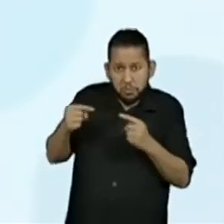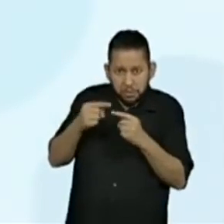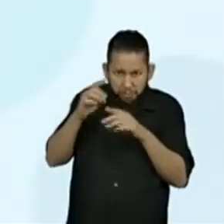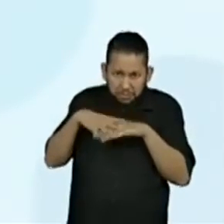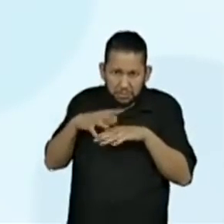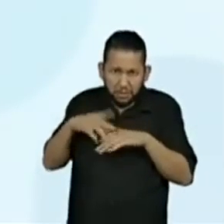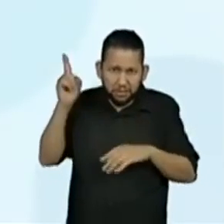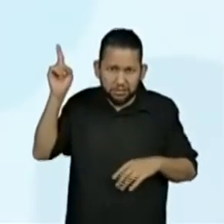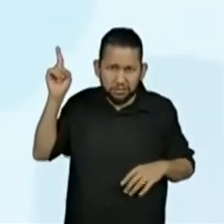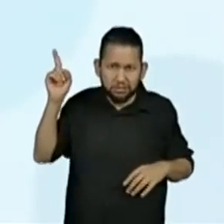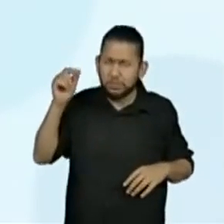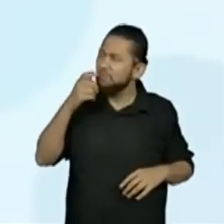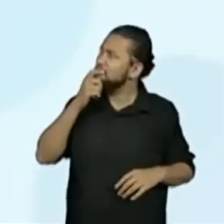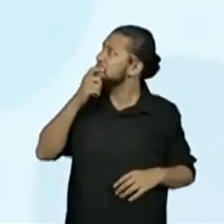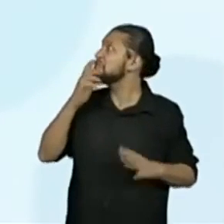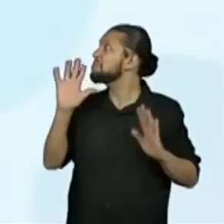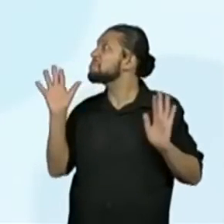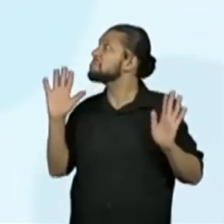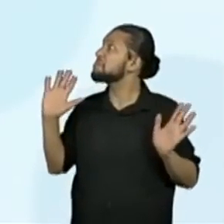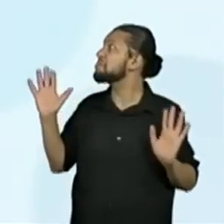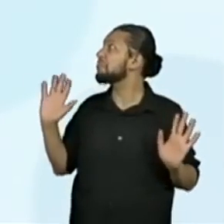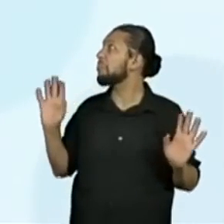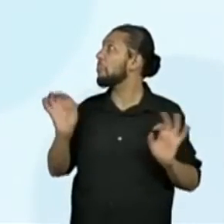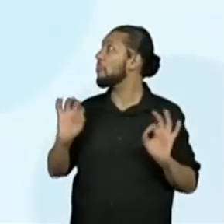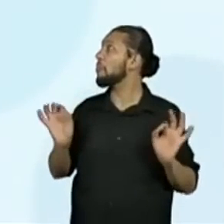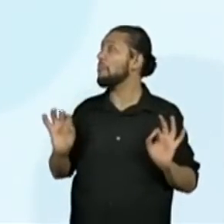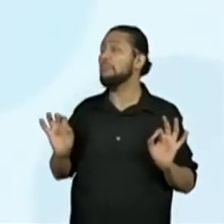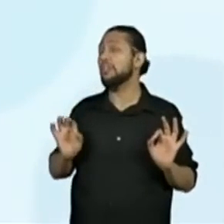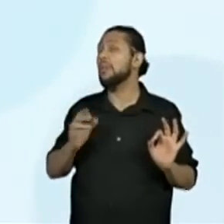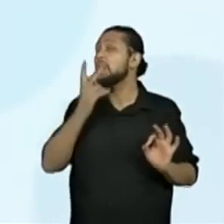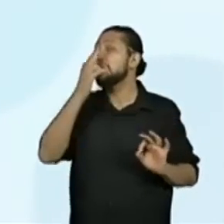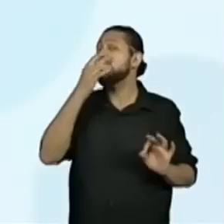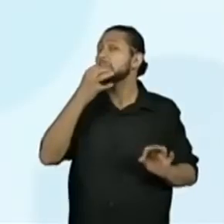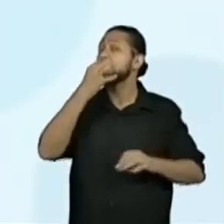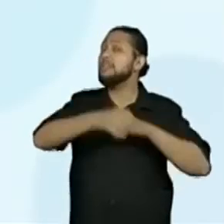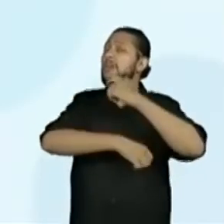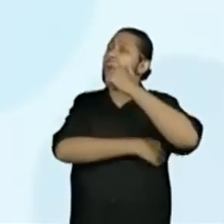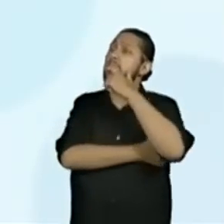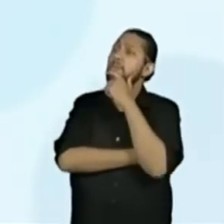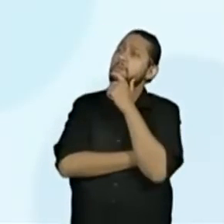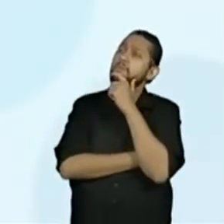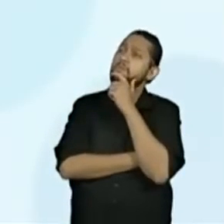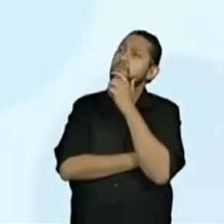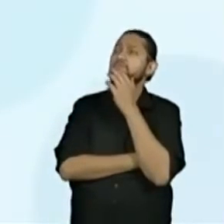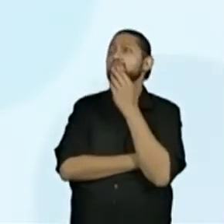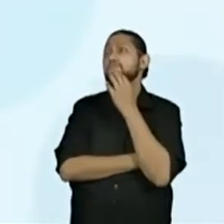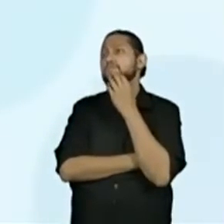resolver a situação problema o quê que vocês acham